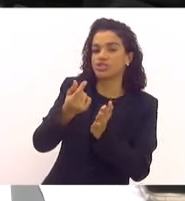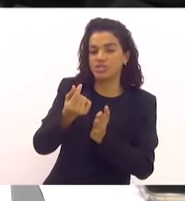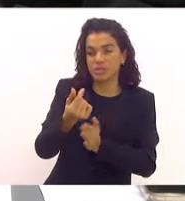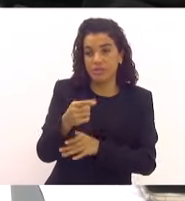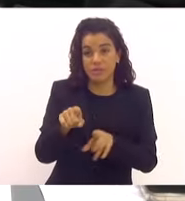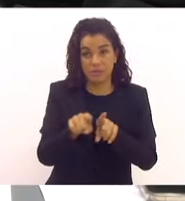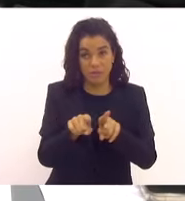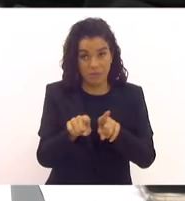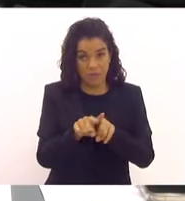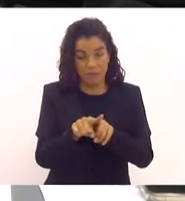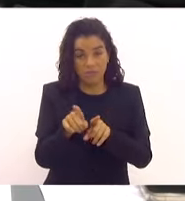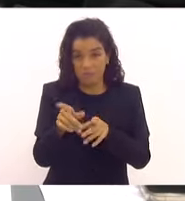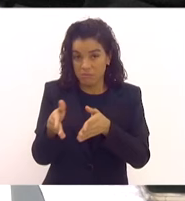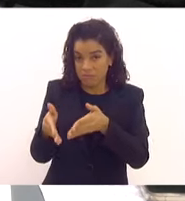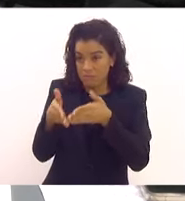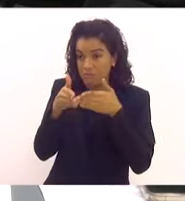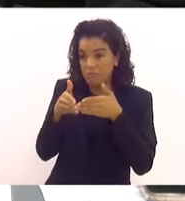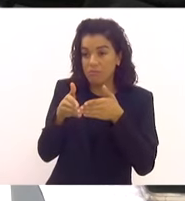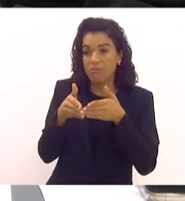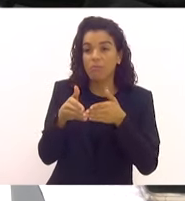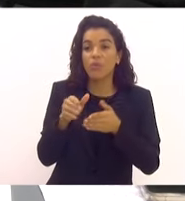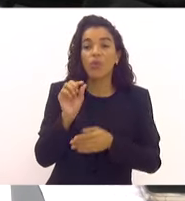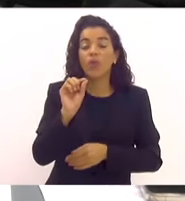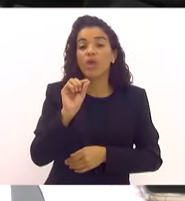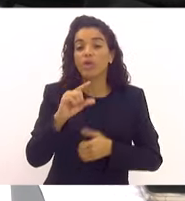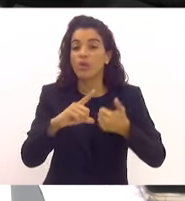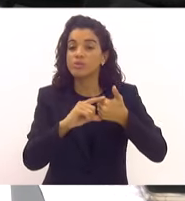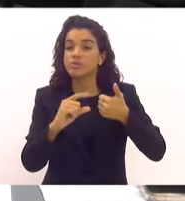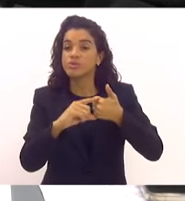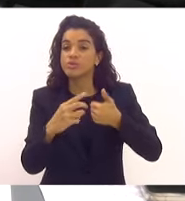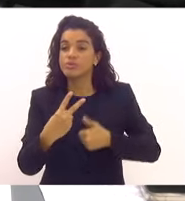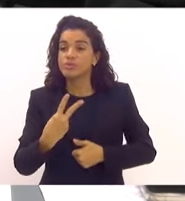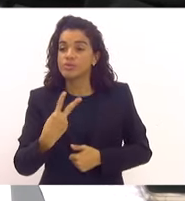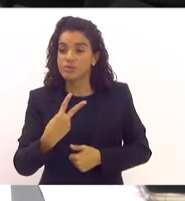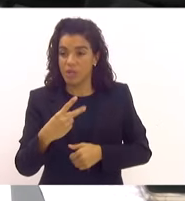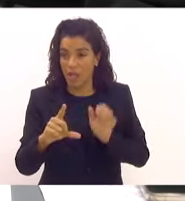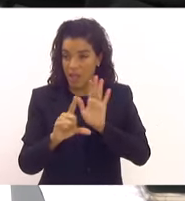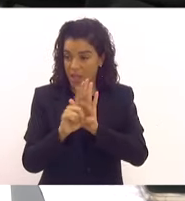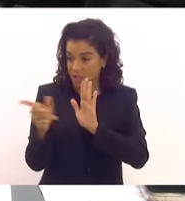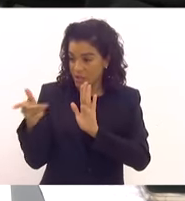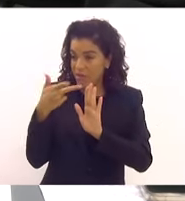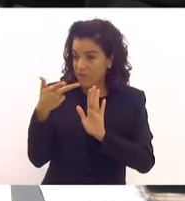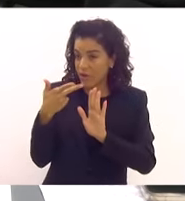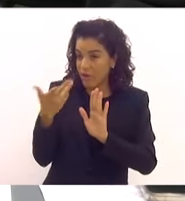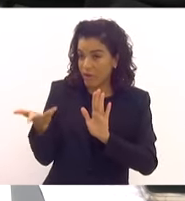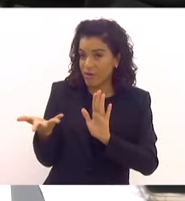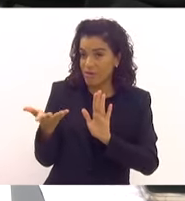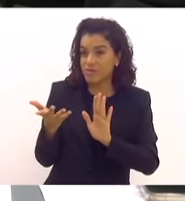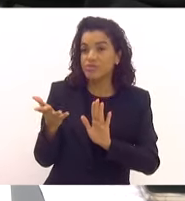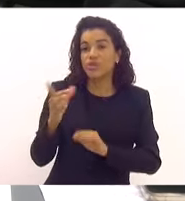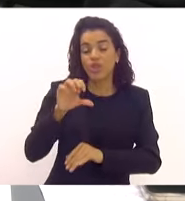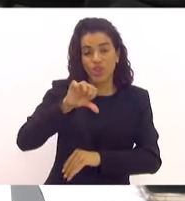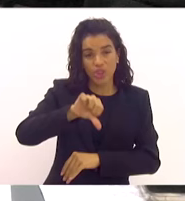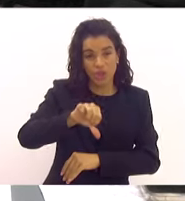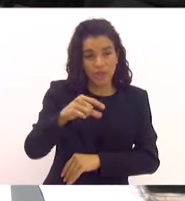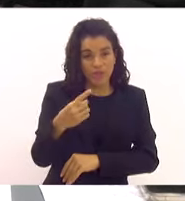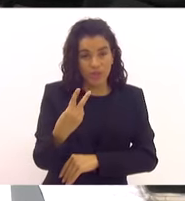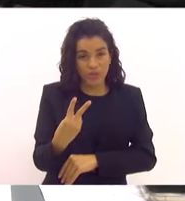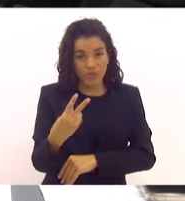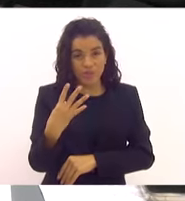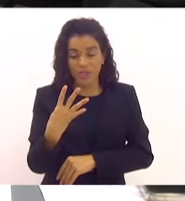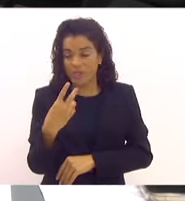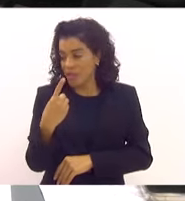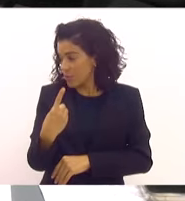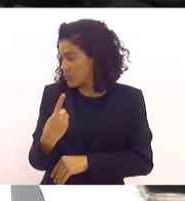está citando, a senhora me permite, claro, no artigo 2º, a lei que a senhora acabou de frisar, 9.241. Ela cita